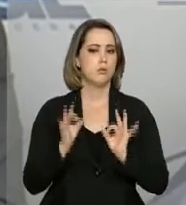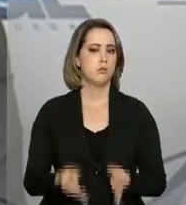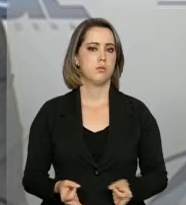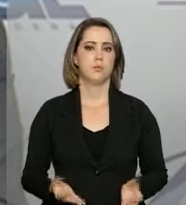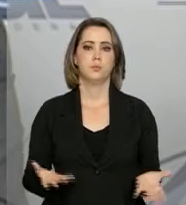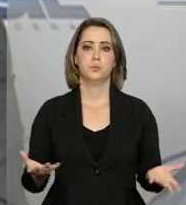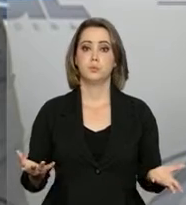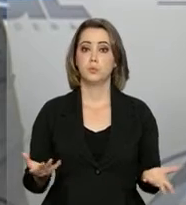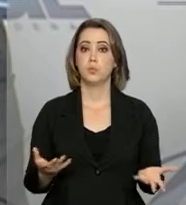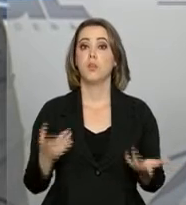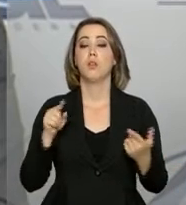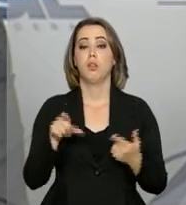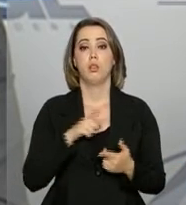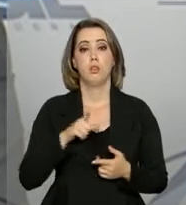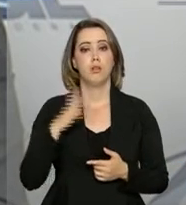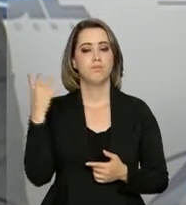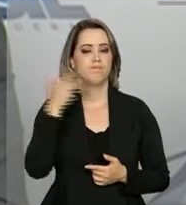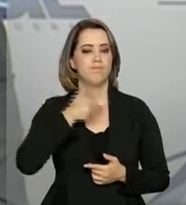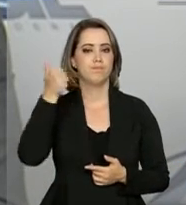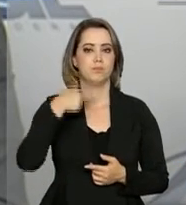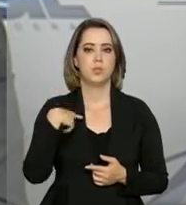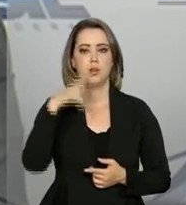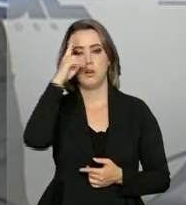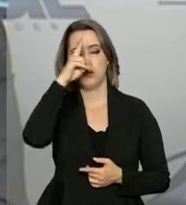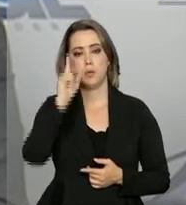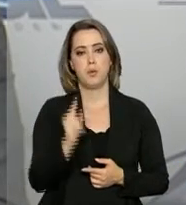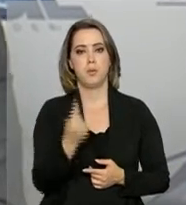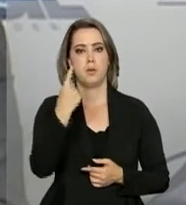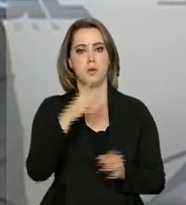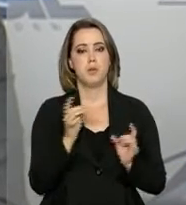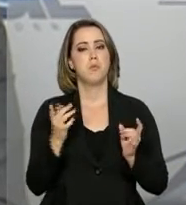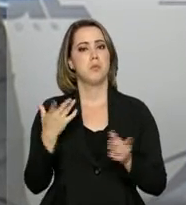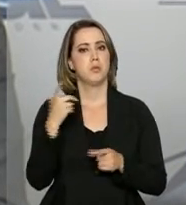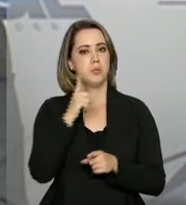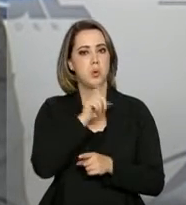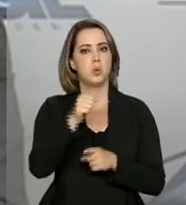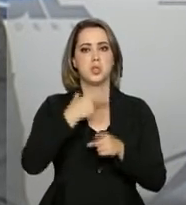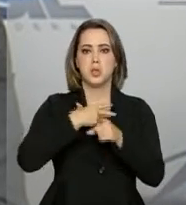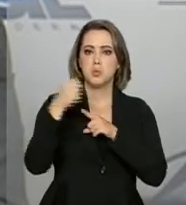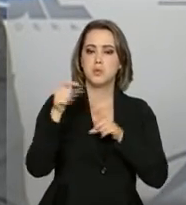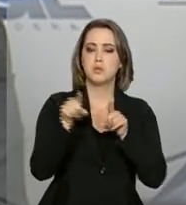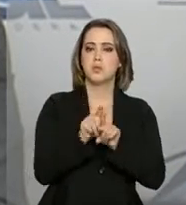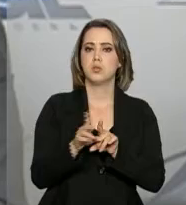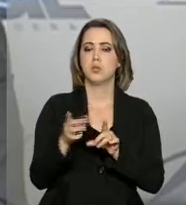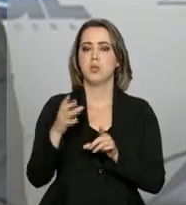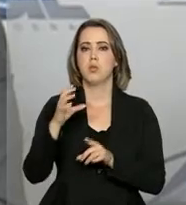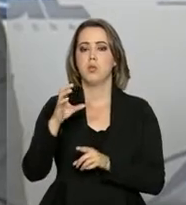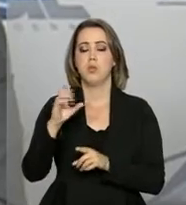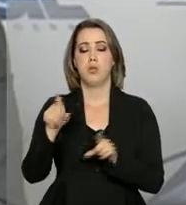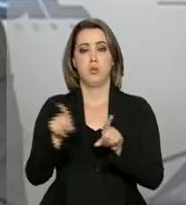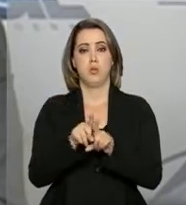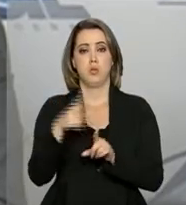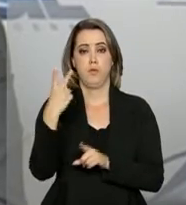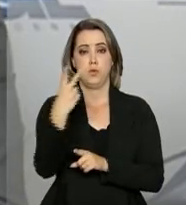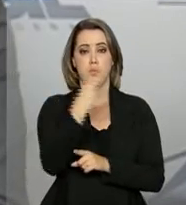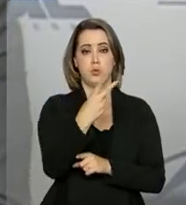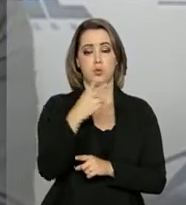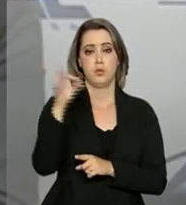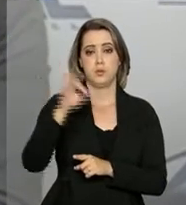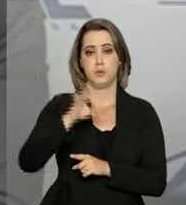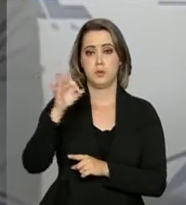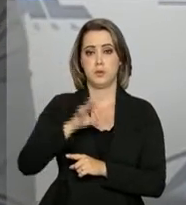e está havendo muito sucesso vamos lembrar o primeiro sucesso o leilão da celg a fiel foi vendida com 22 tentos e